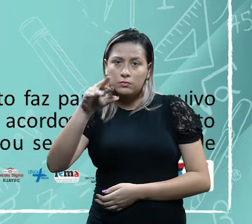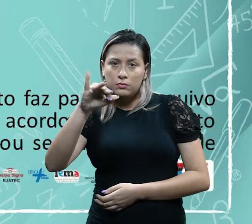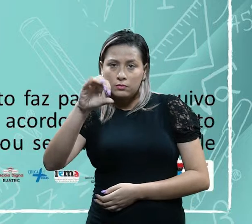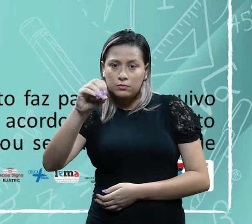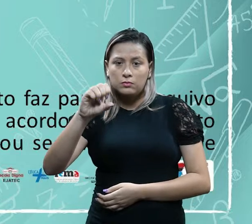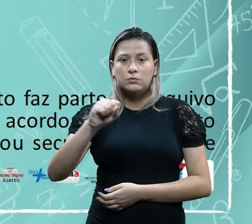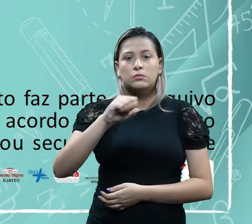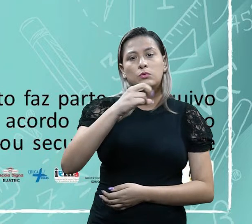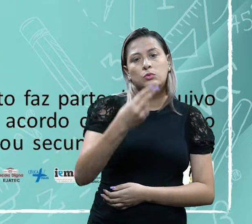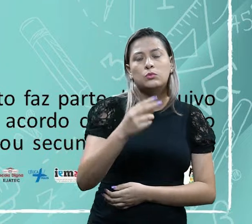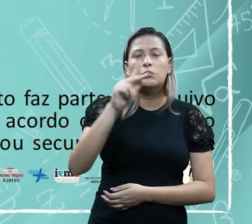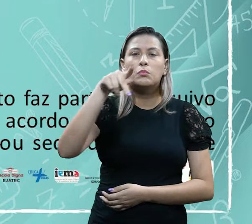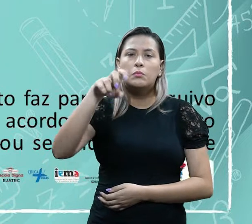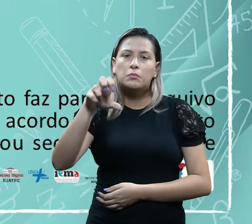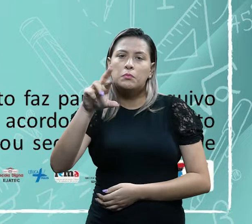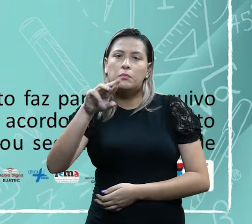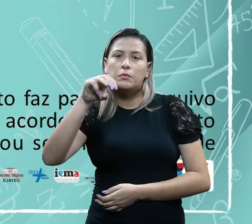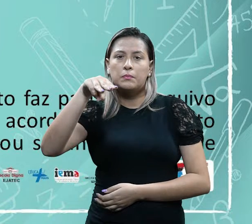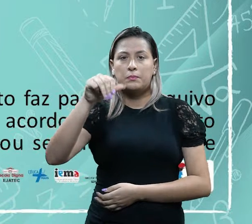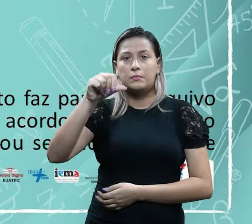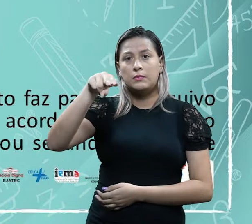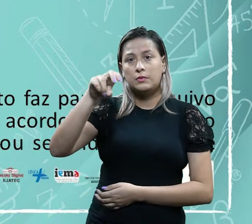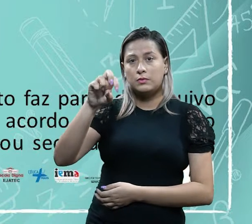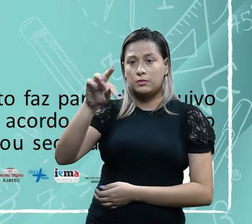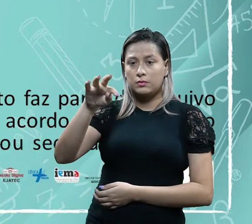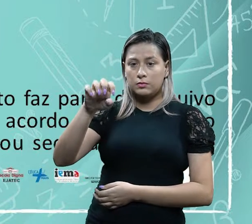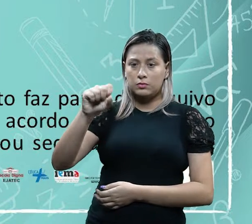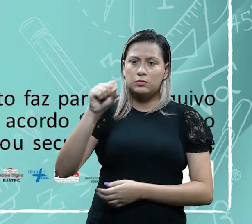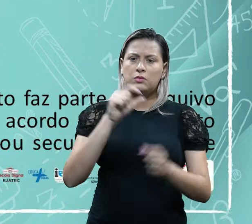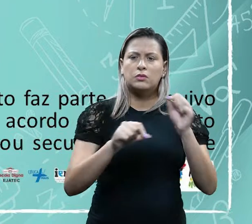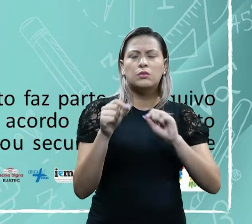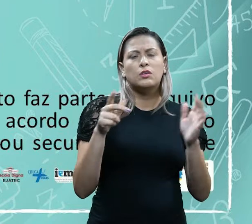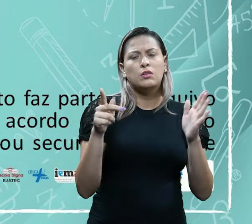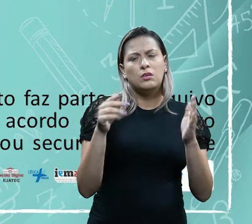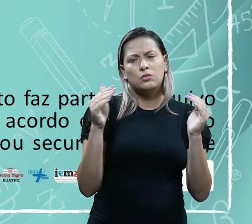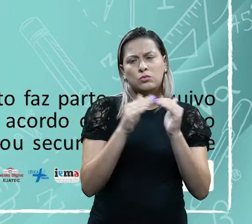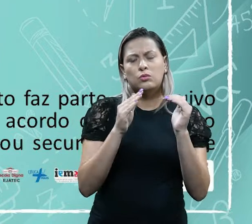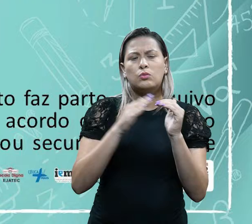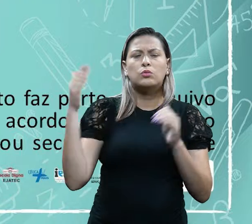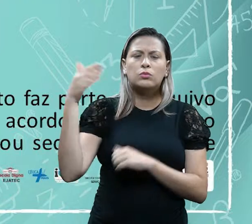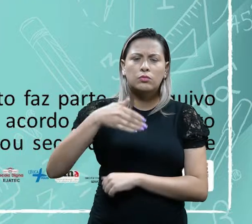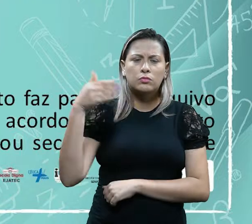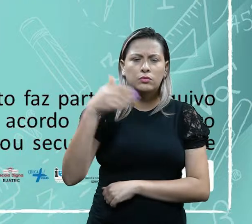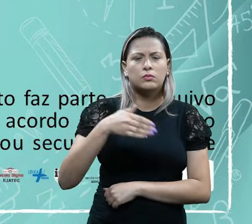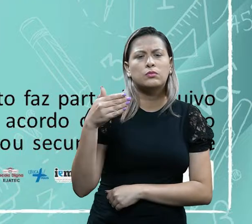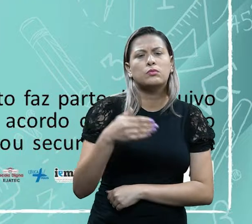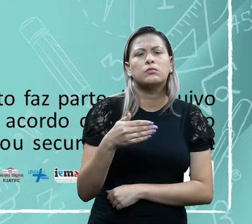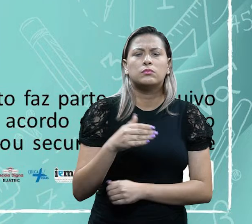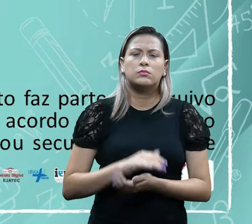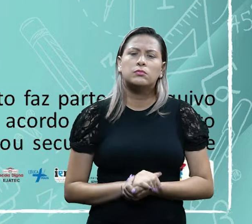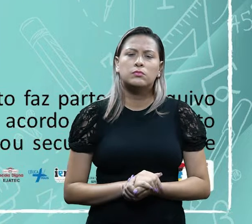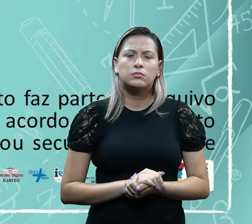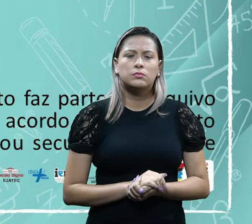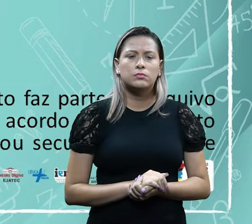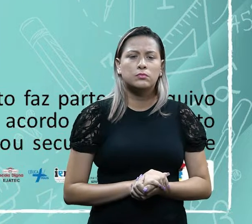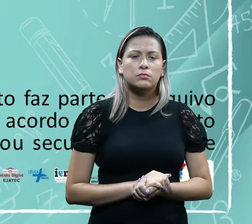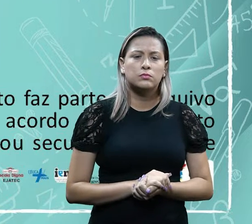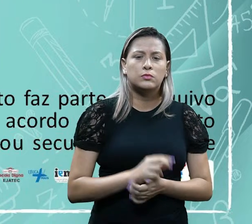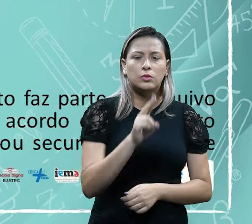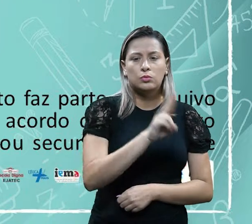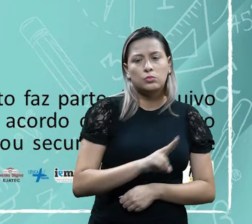com a frequência, né, de uso por suas entidades produtoras e a identificação dos seus valores,